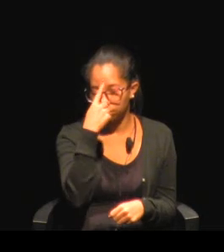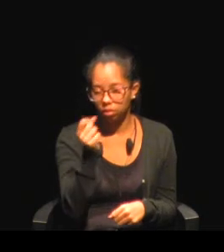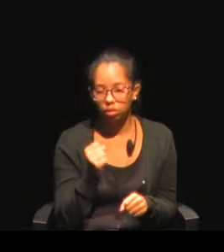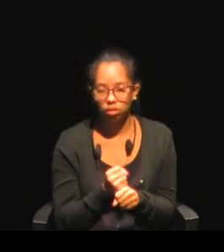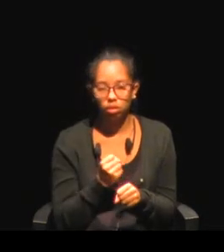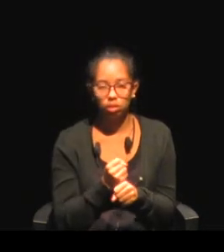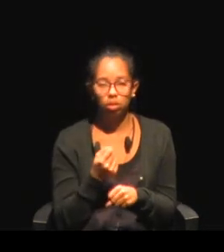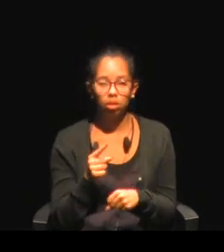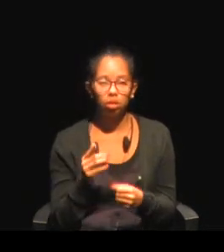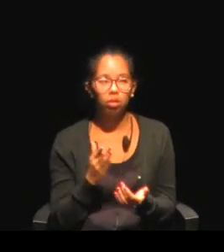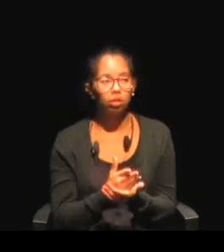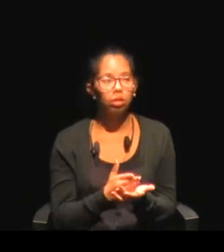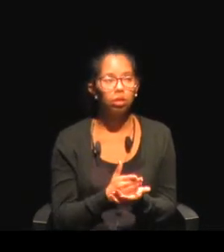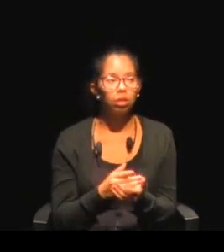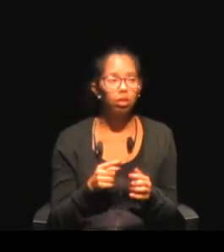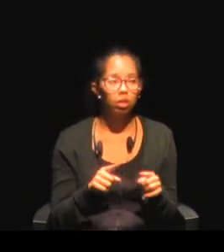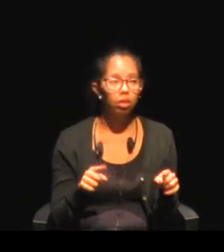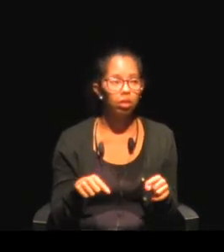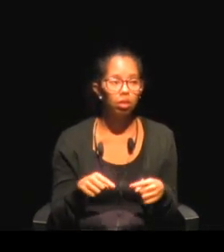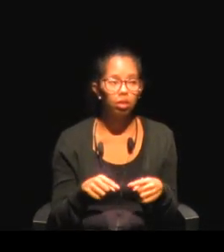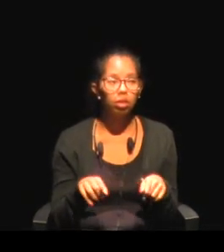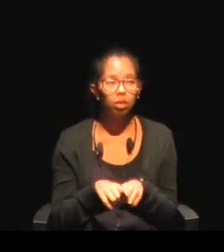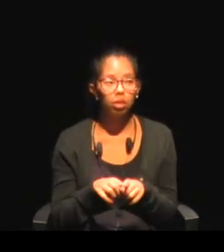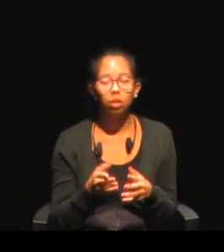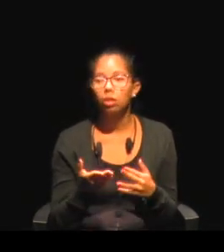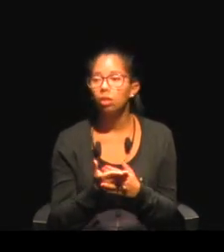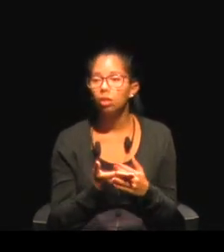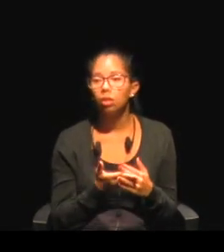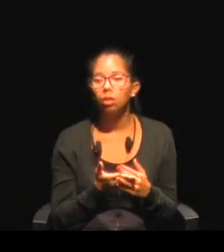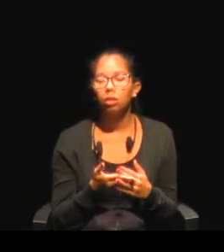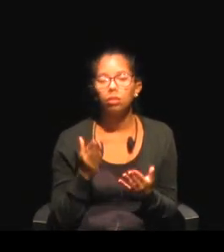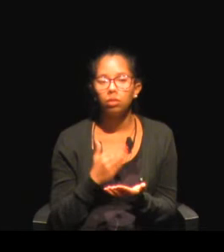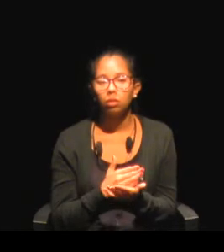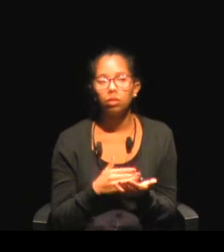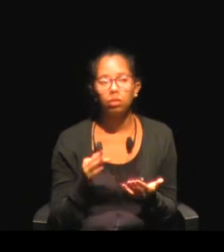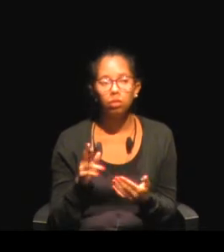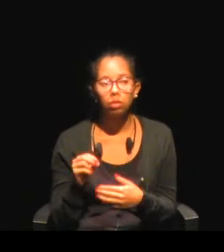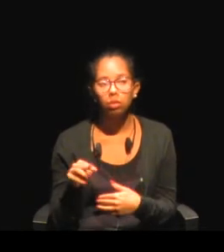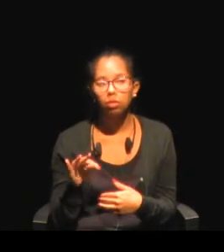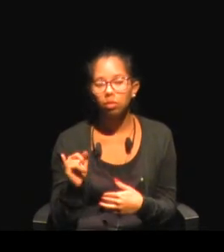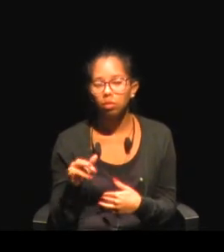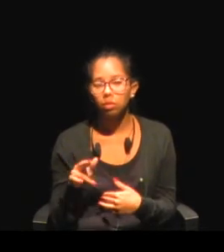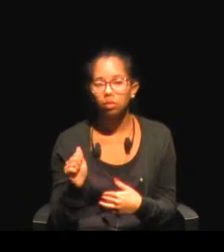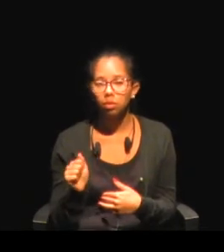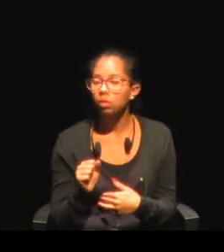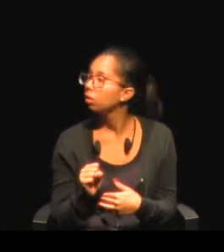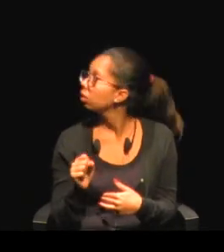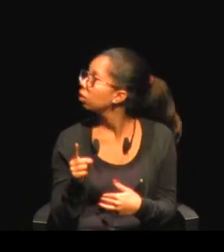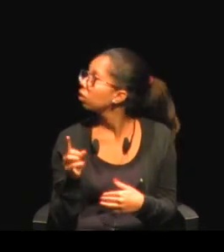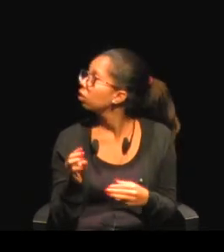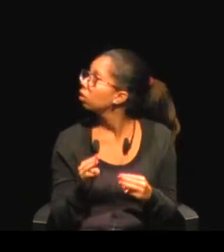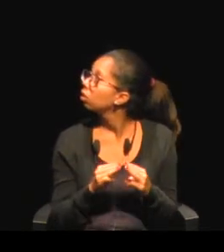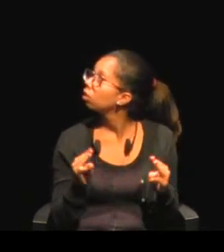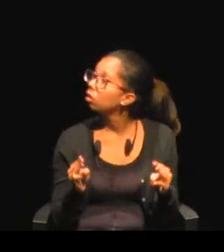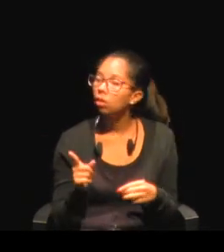da construção e da delimitação do território, das lutas de fronteira, né, que é muito forte aí. Essa é uma implantação